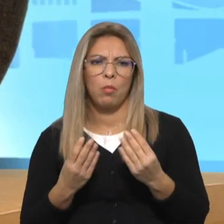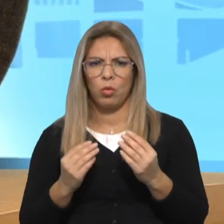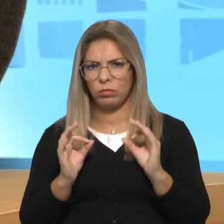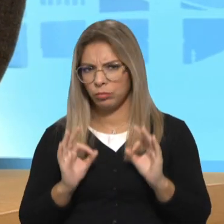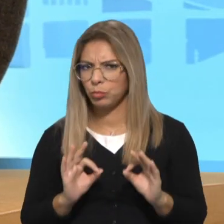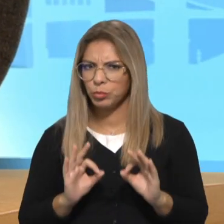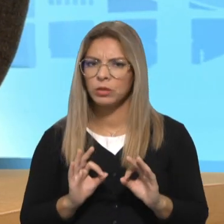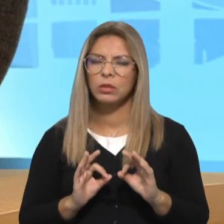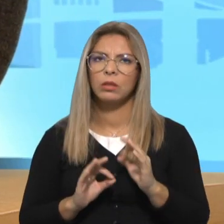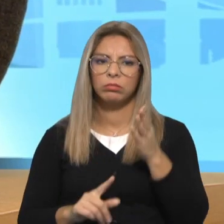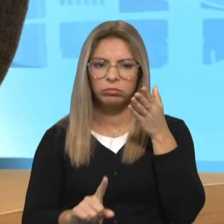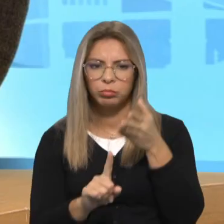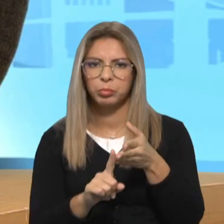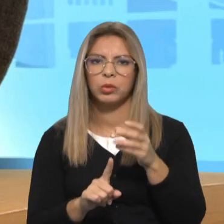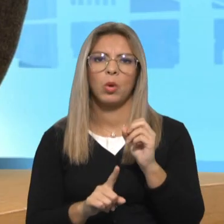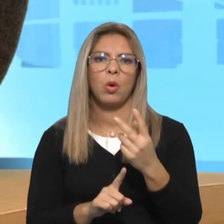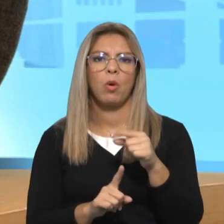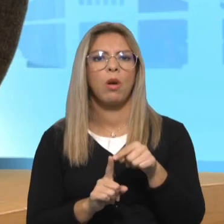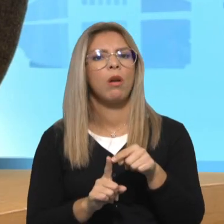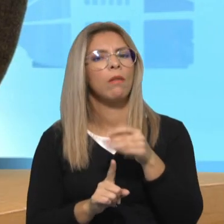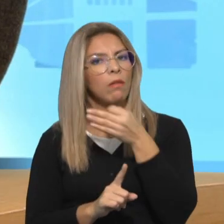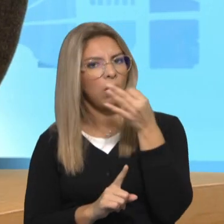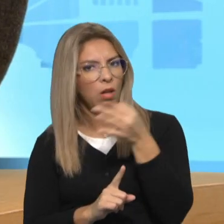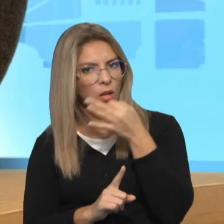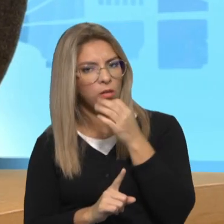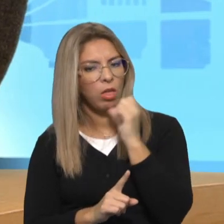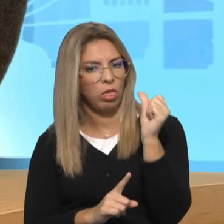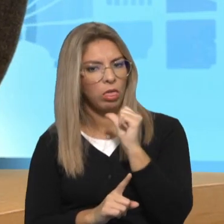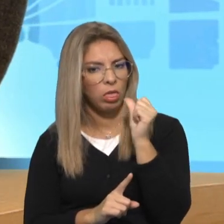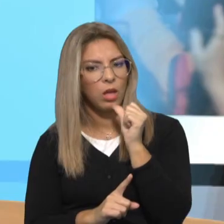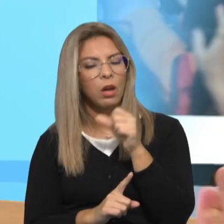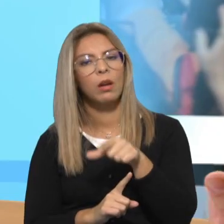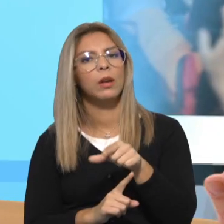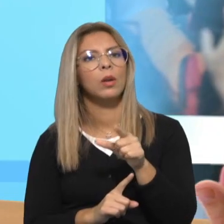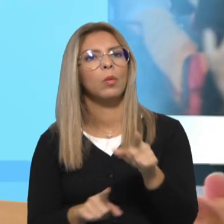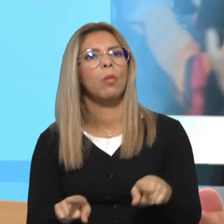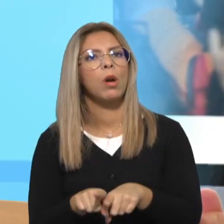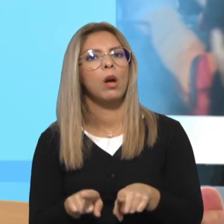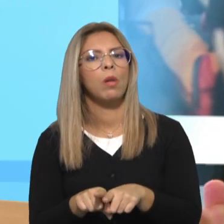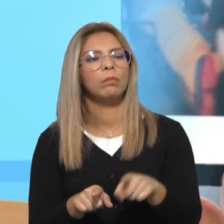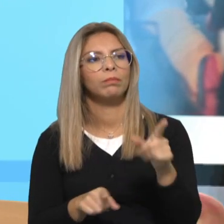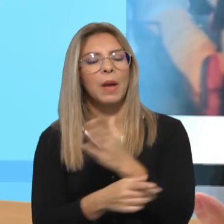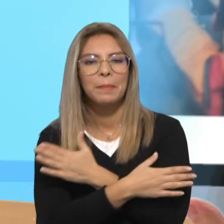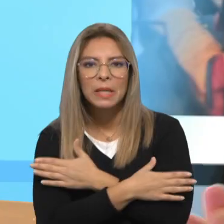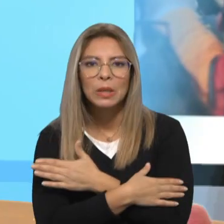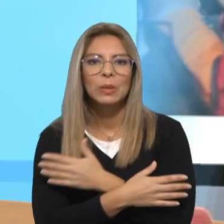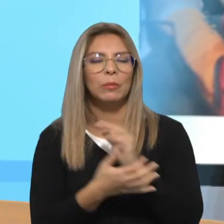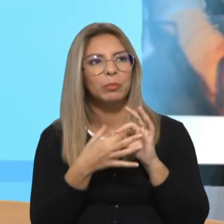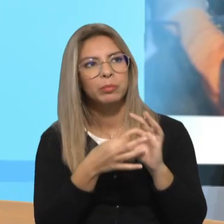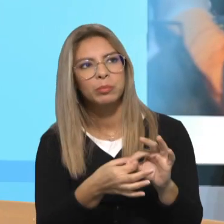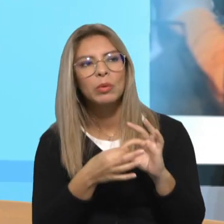ser heréticos, mas temos falado muito nestas heresias de uma forma muito amiga, numa forma